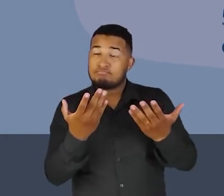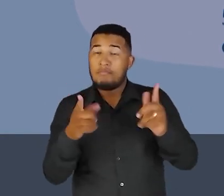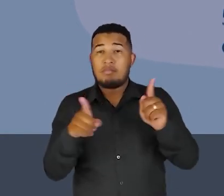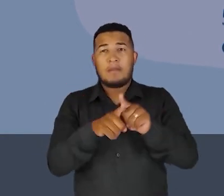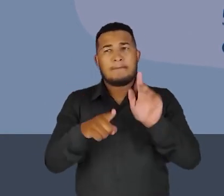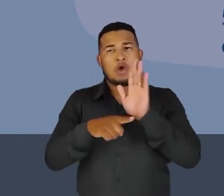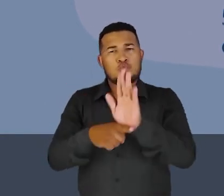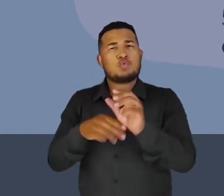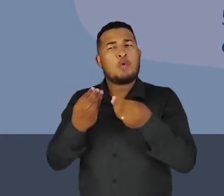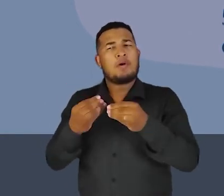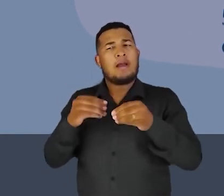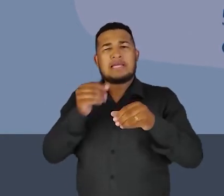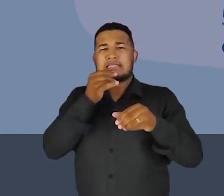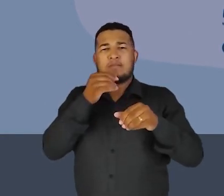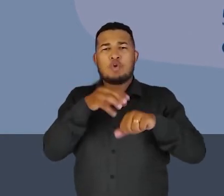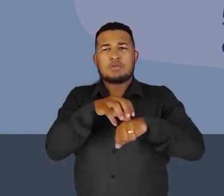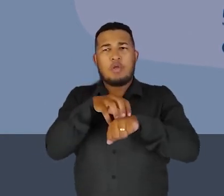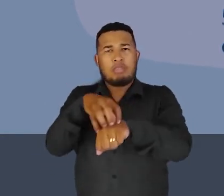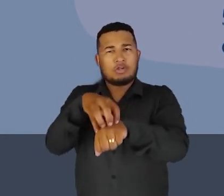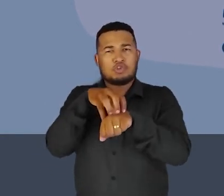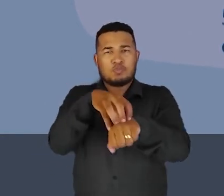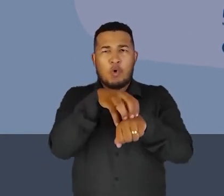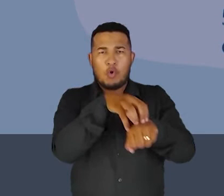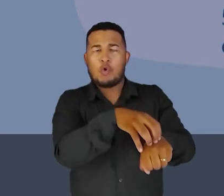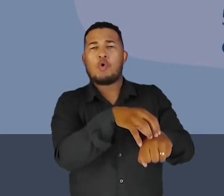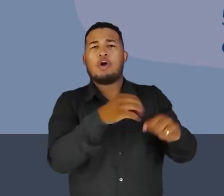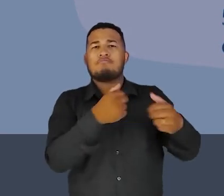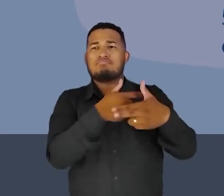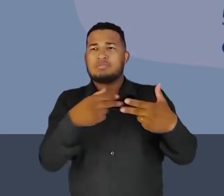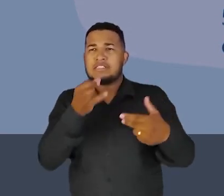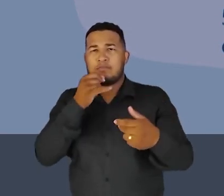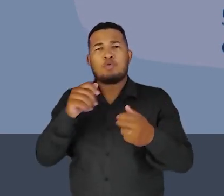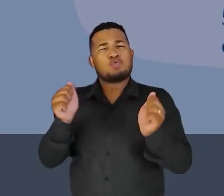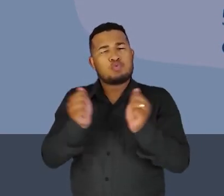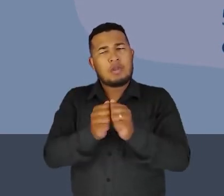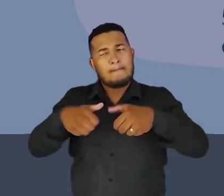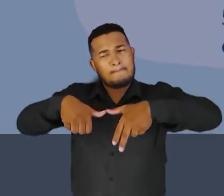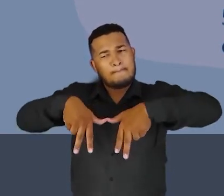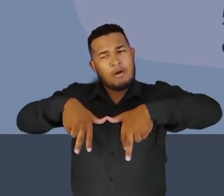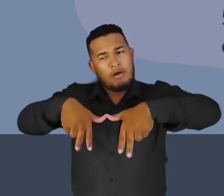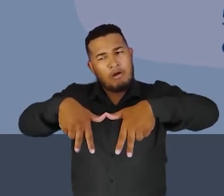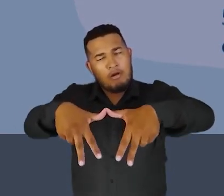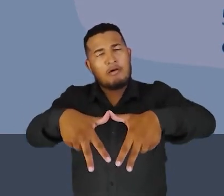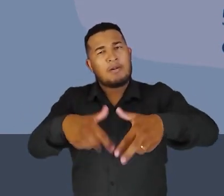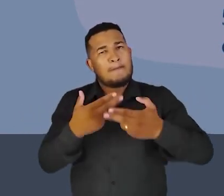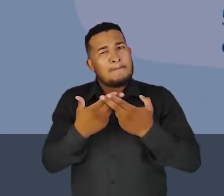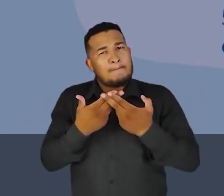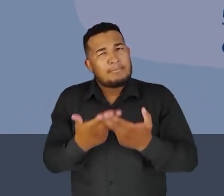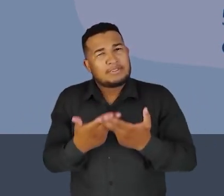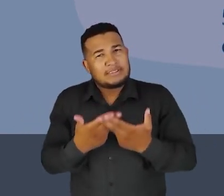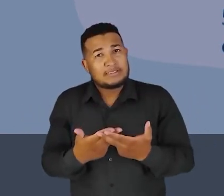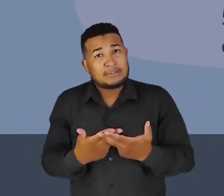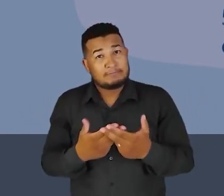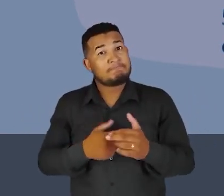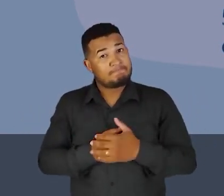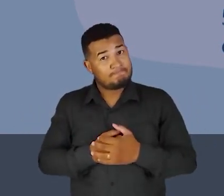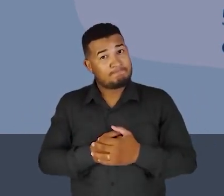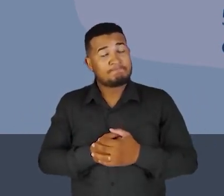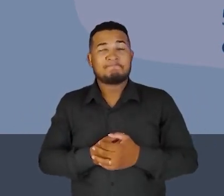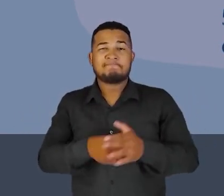na caminhada, no transporte, ali, pegar na mãozinha, ter paciência. Número